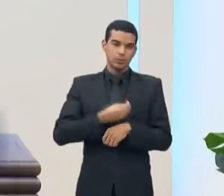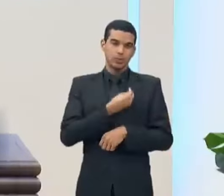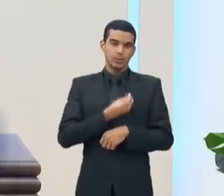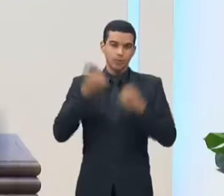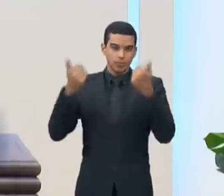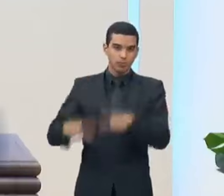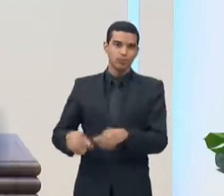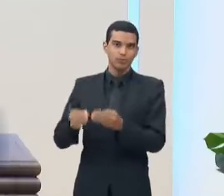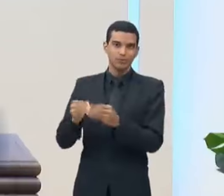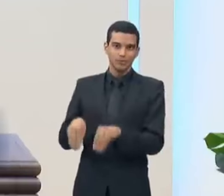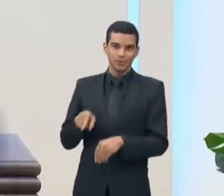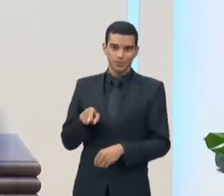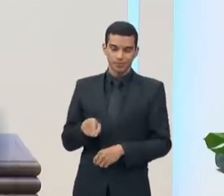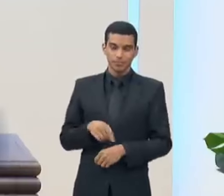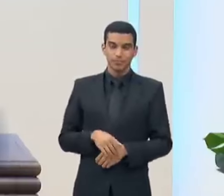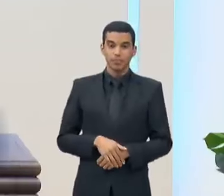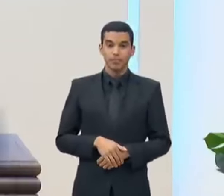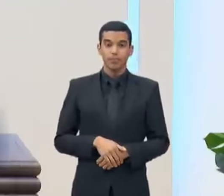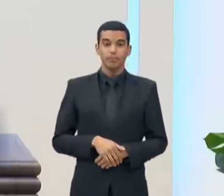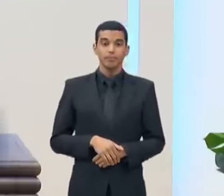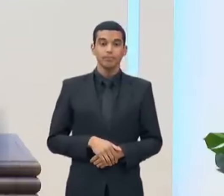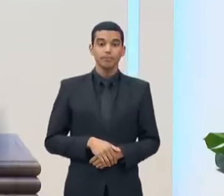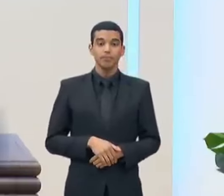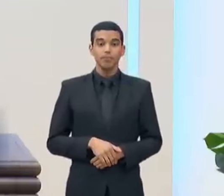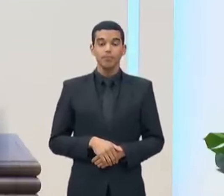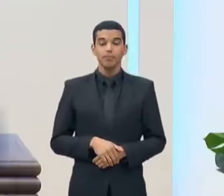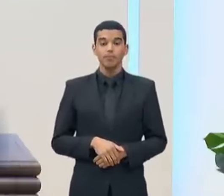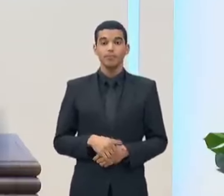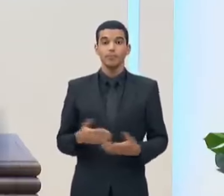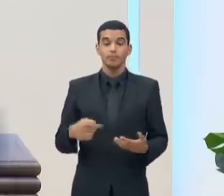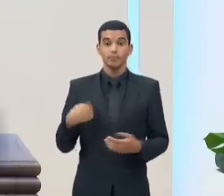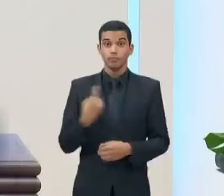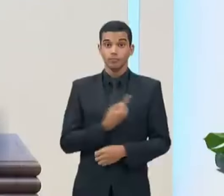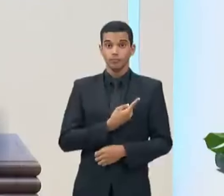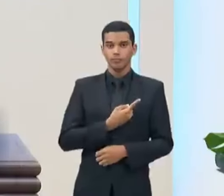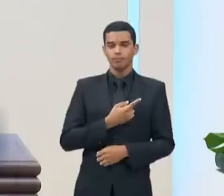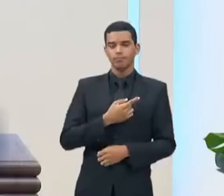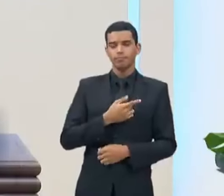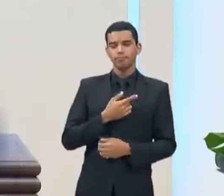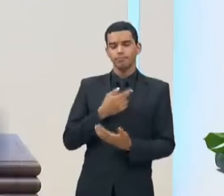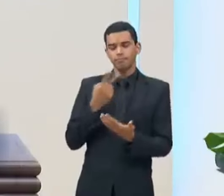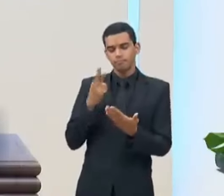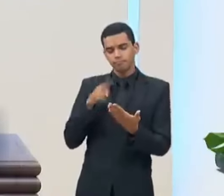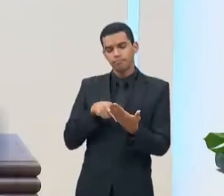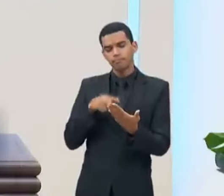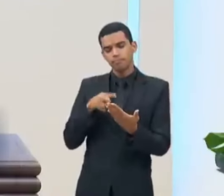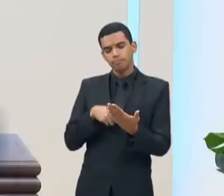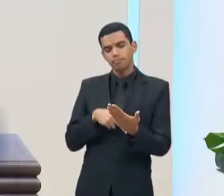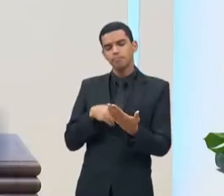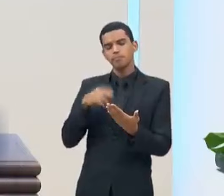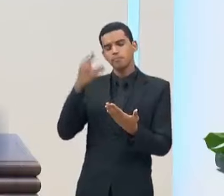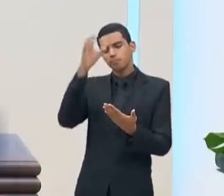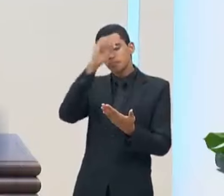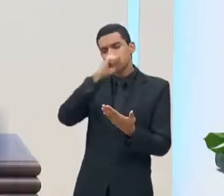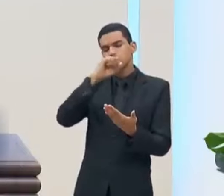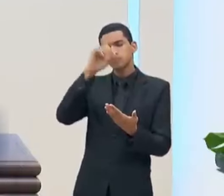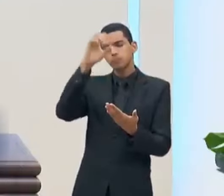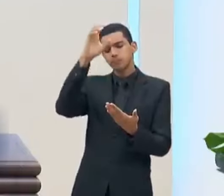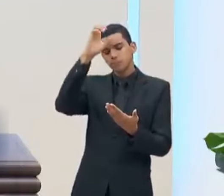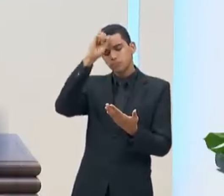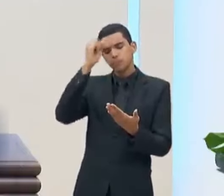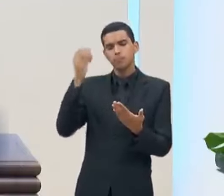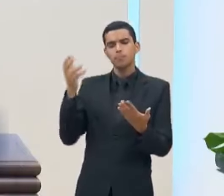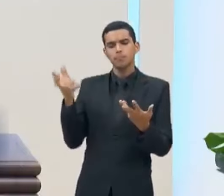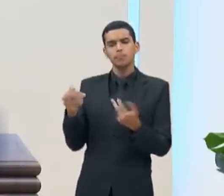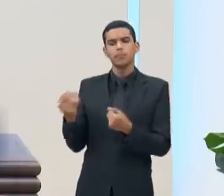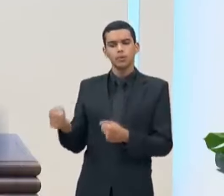Novo Testamento. Mas aprendemos lições preciosas, lições espirituais,